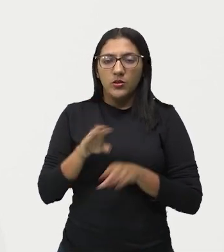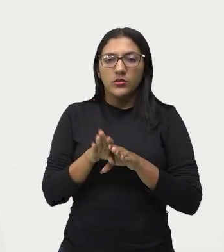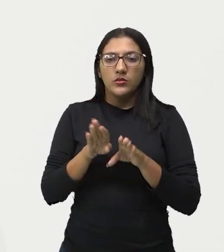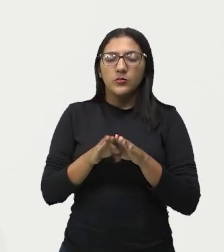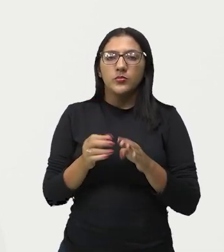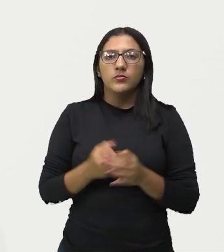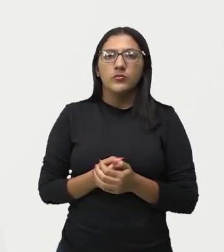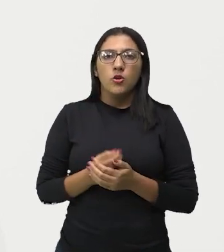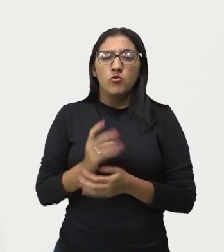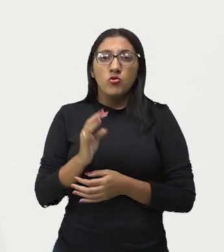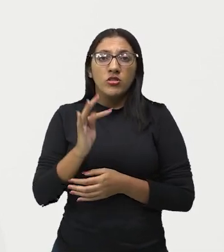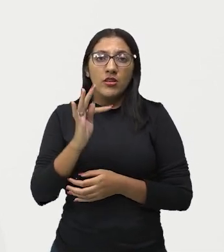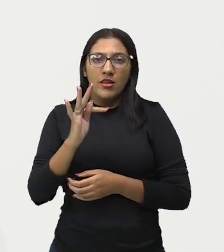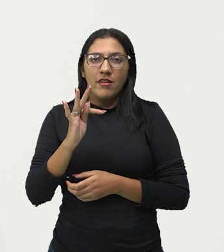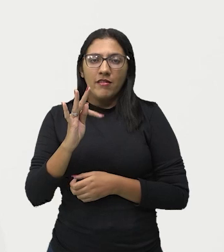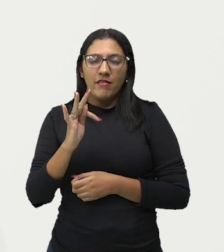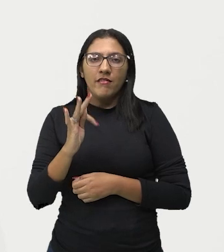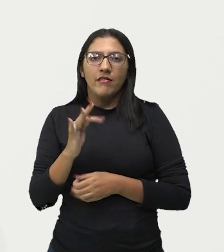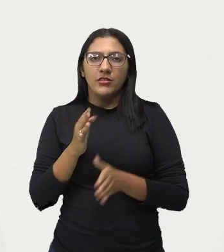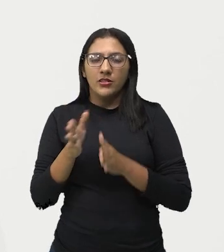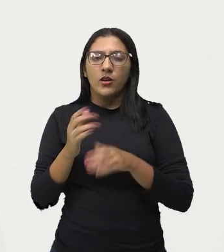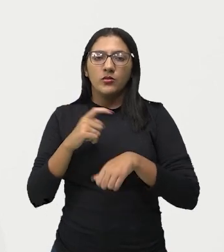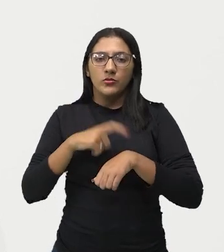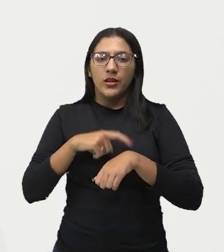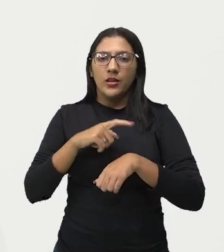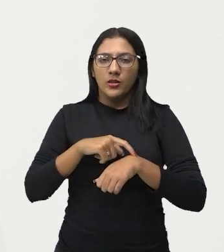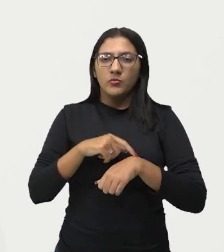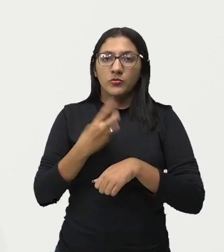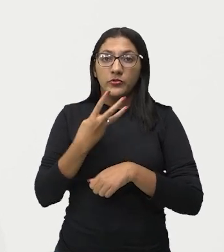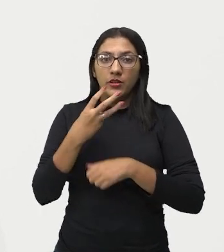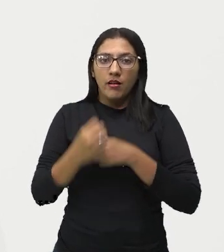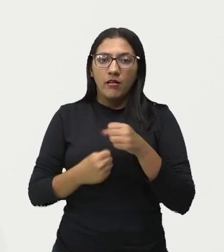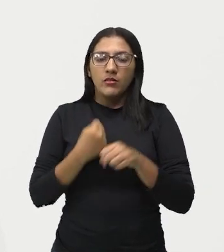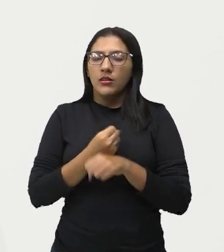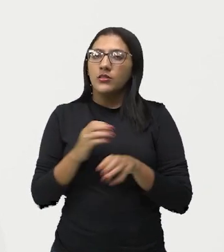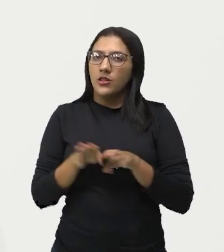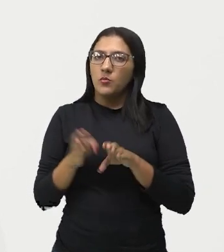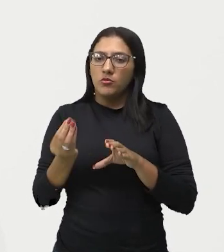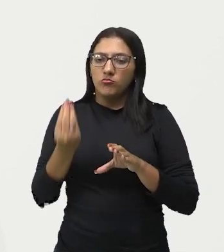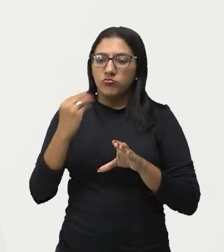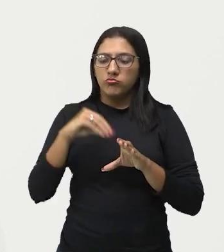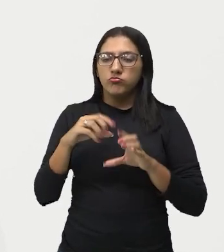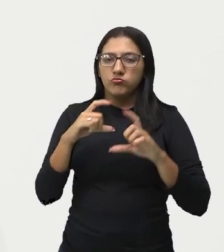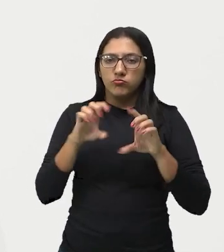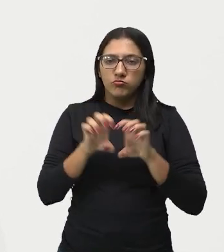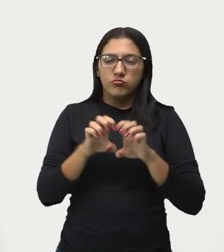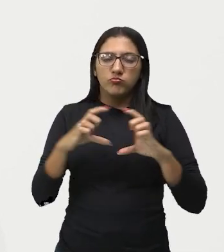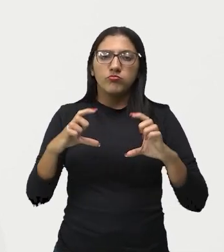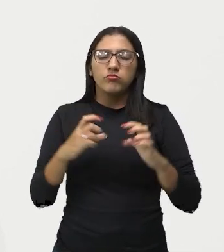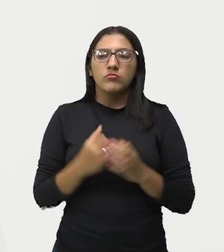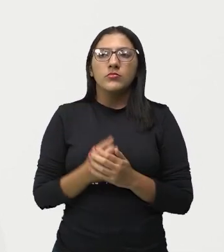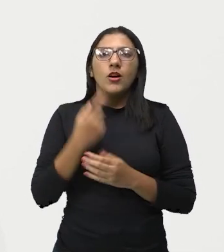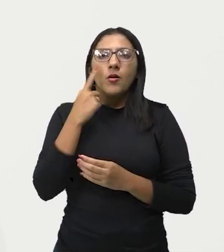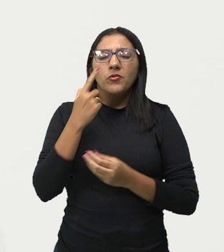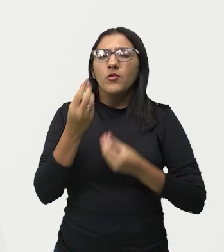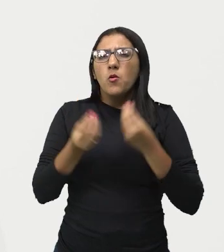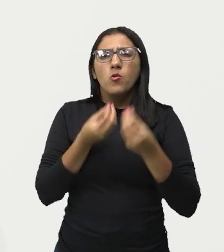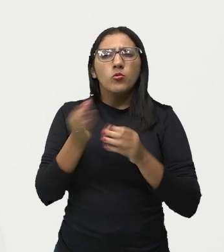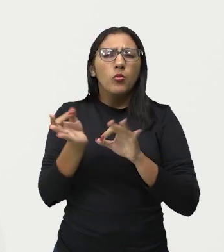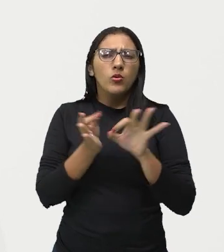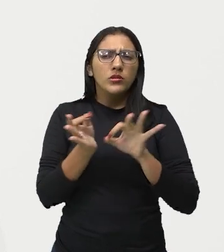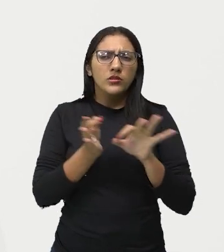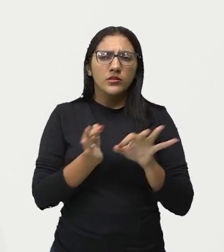tempo, que é 3 anos, também nós vamos substituir aqui na fórmula. Acompanha só então como vai ficar.